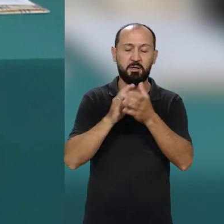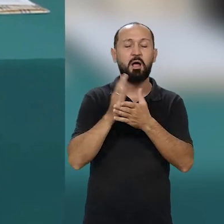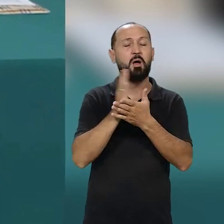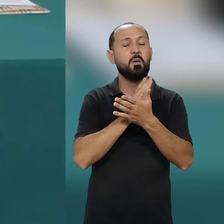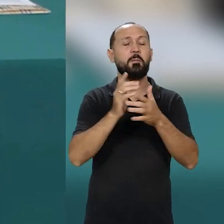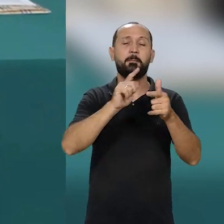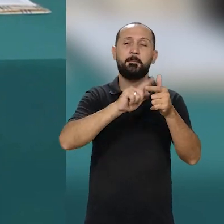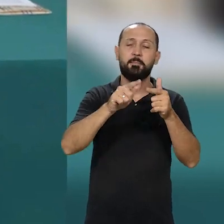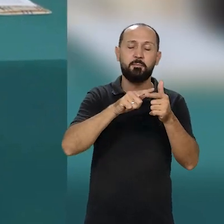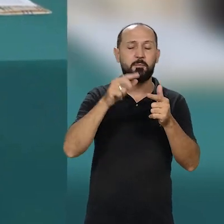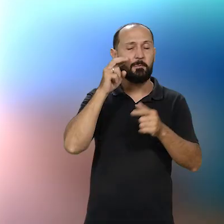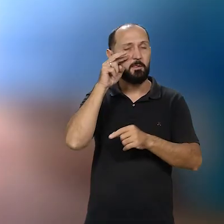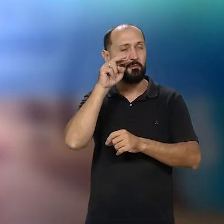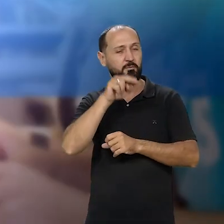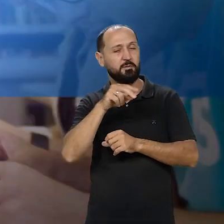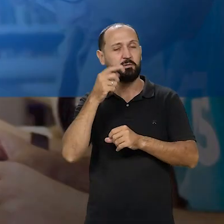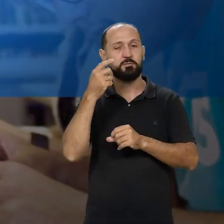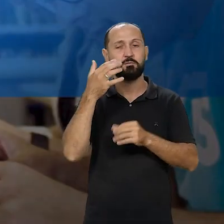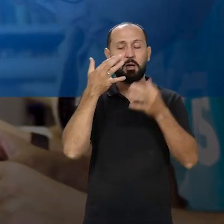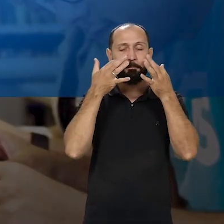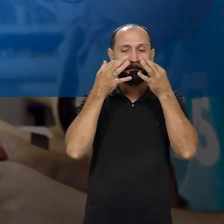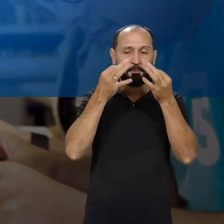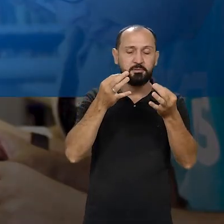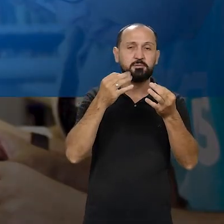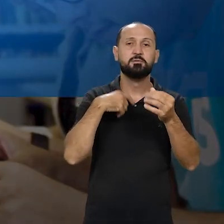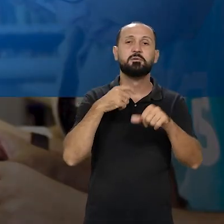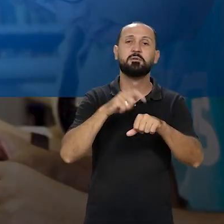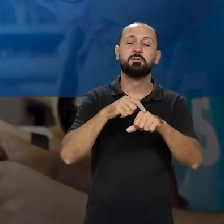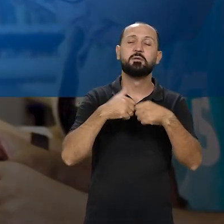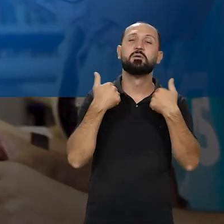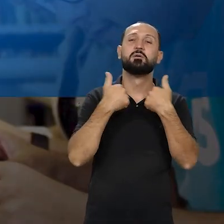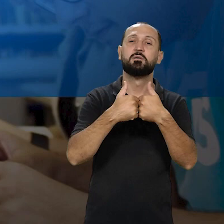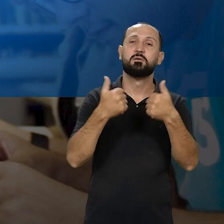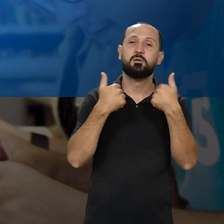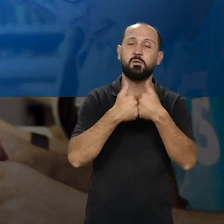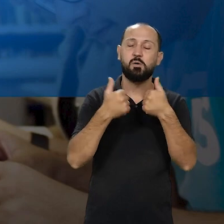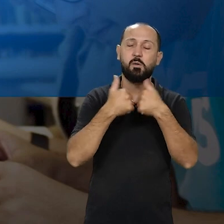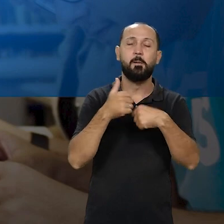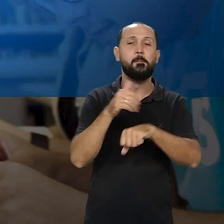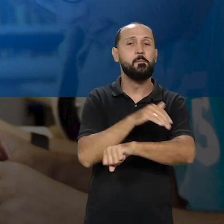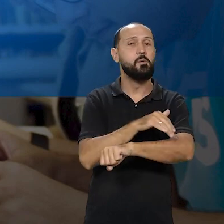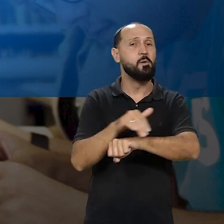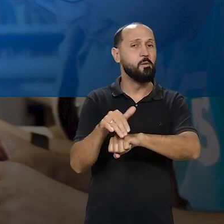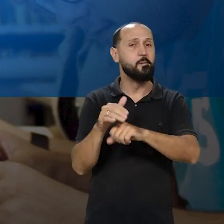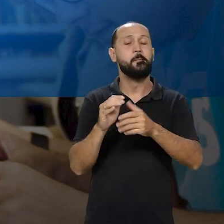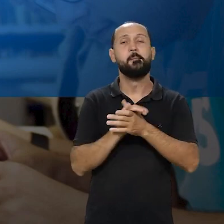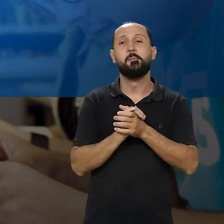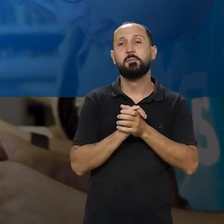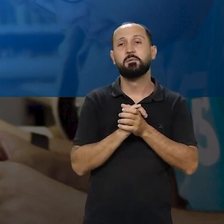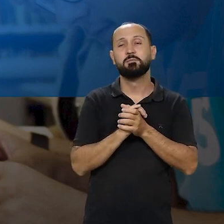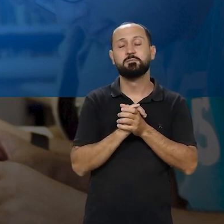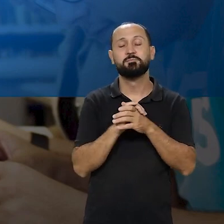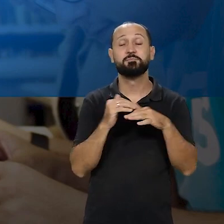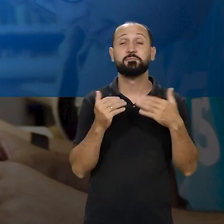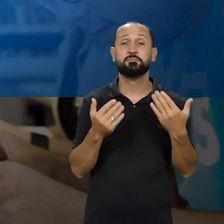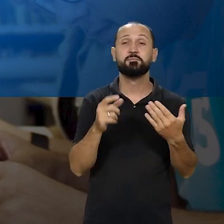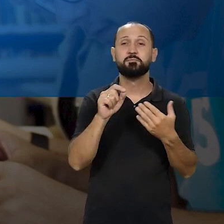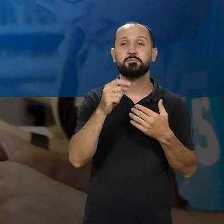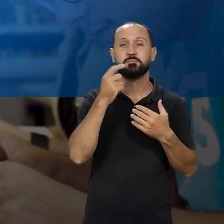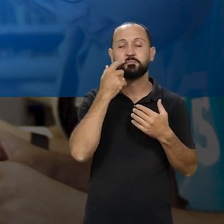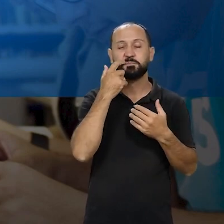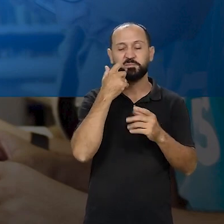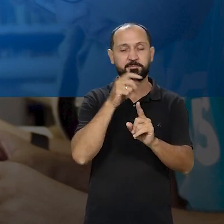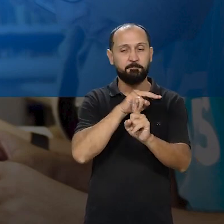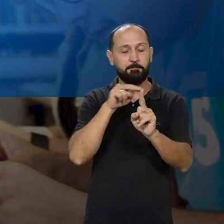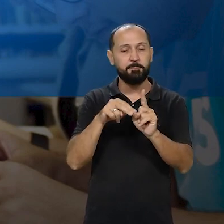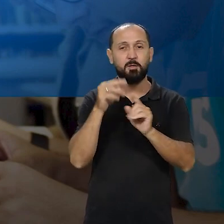algumas situações em que eu vejo, né, que eu presenciava andando de ônibus ou andando na rua e tal, e aí, então, ele tem esse viés,